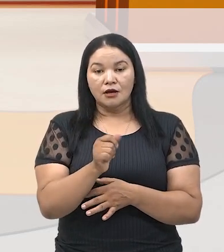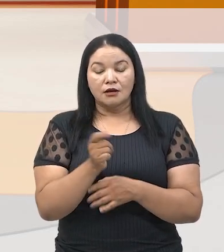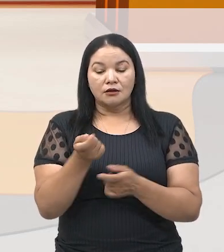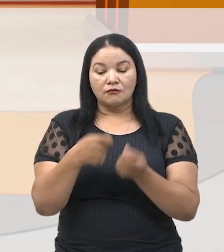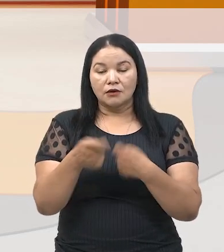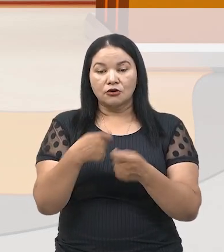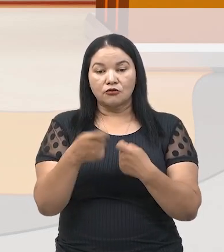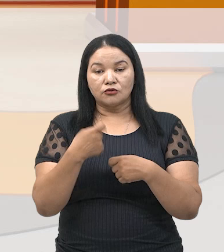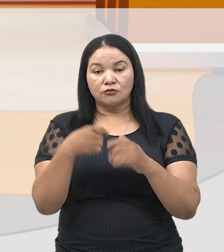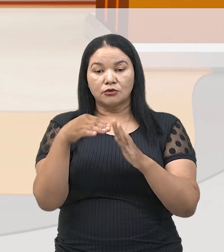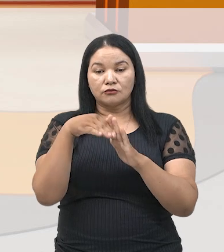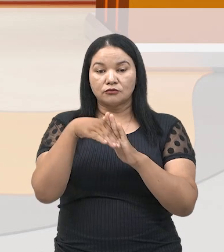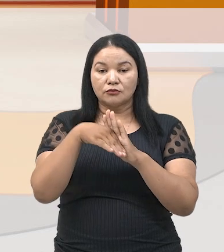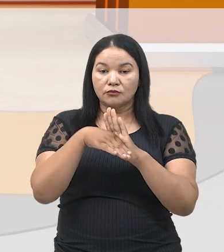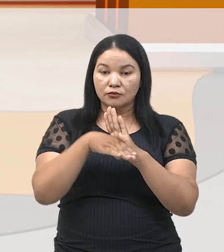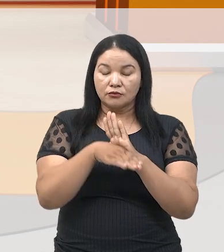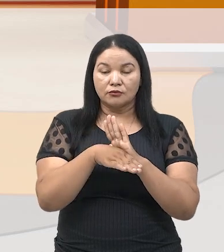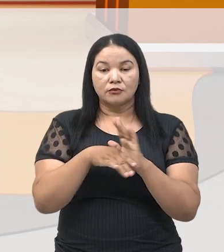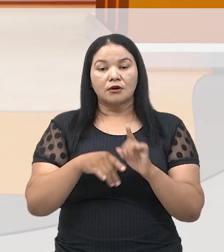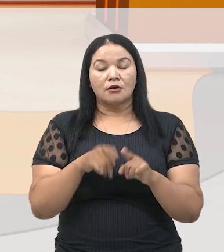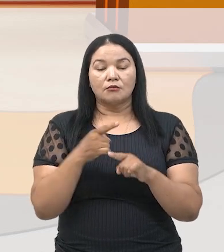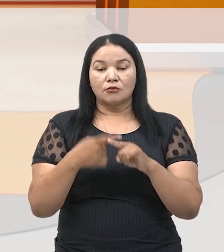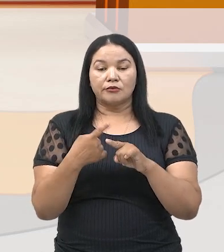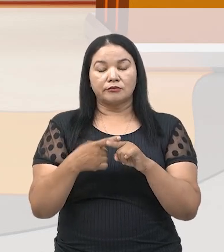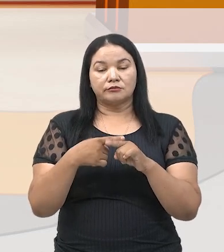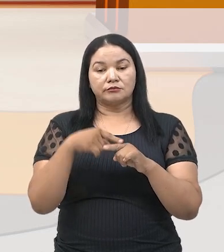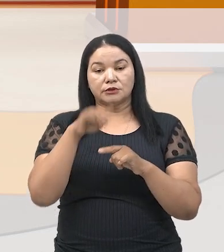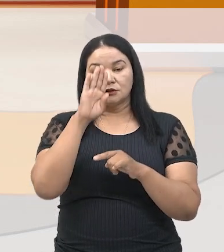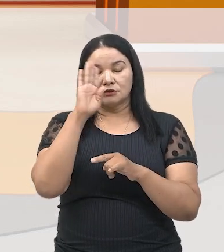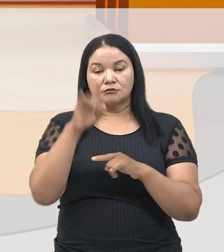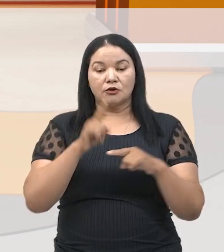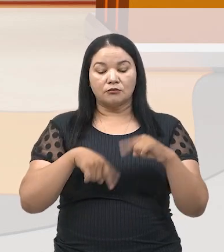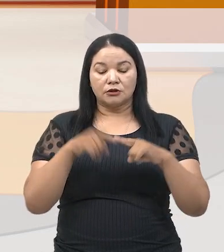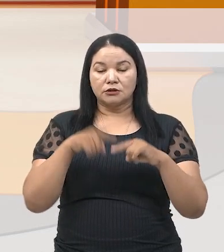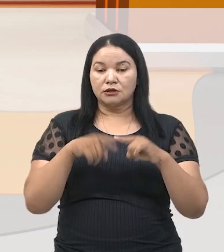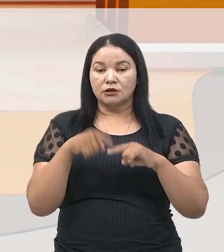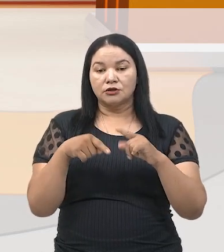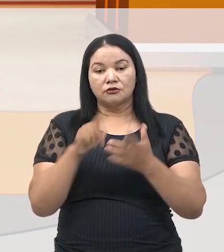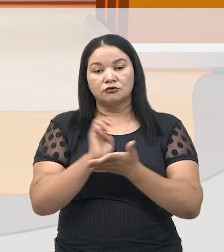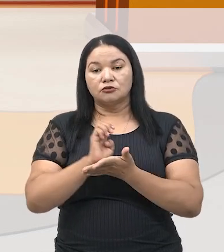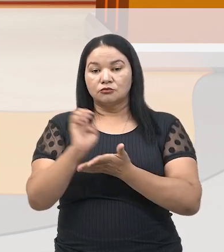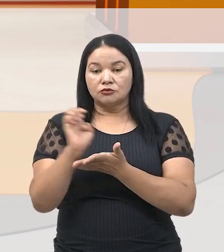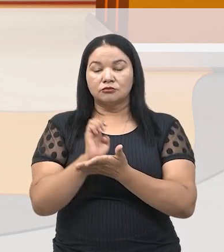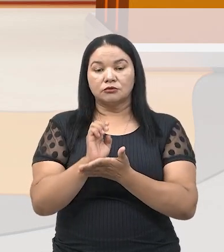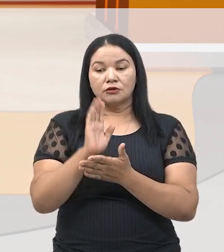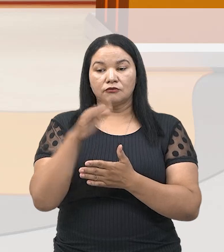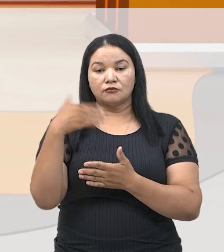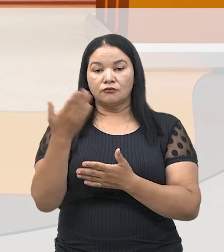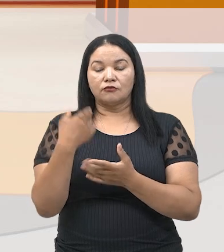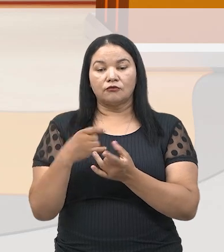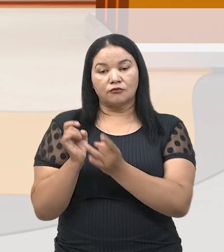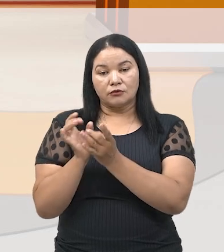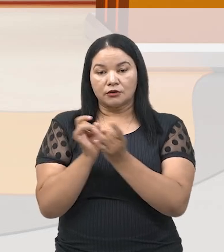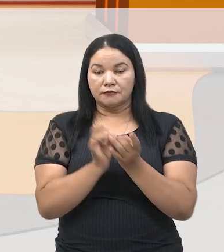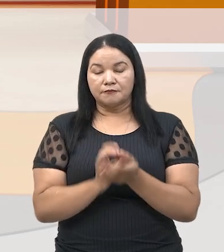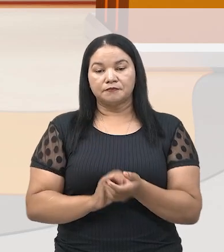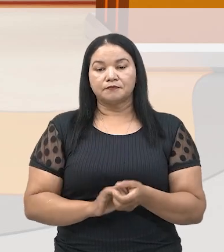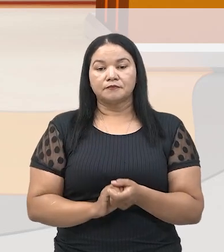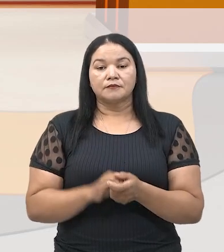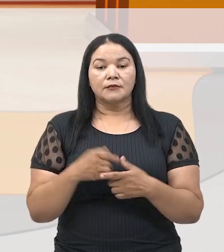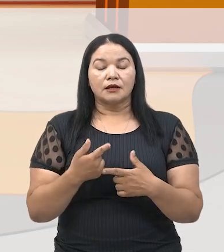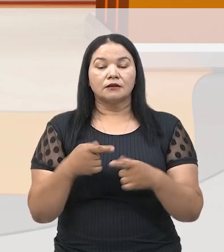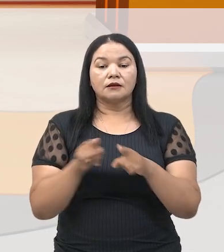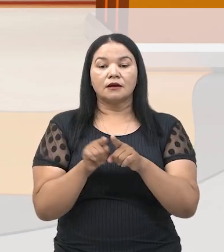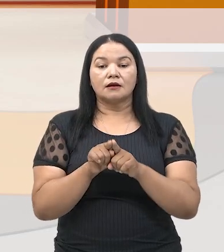país, visto que era o principal produto vendido para o mercado externo, certo? E isso vai gerar